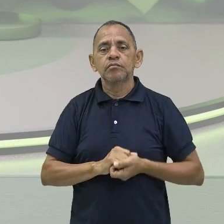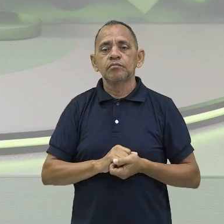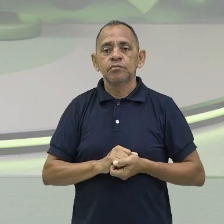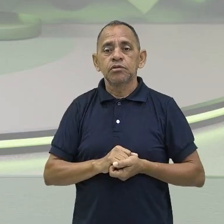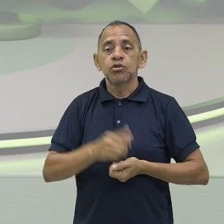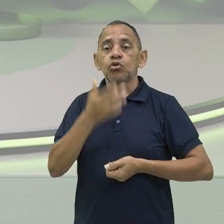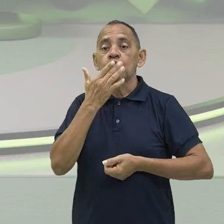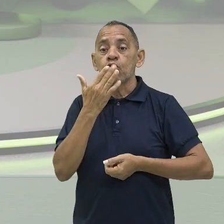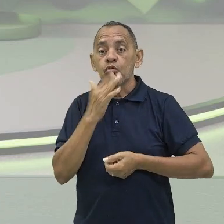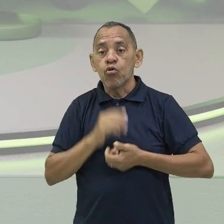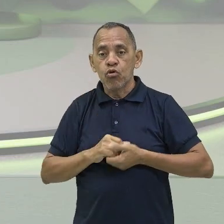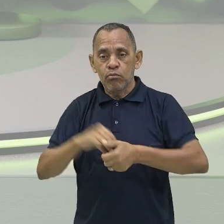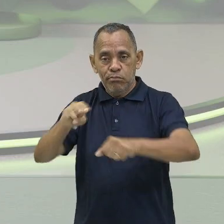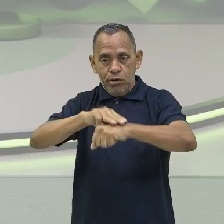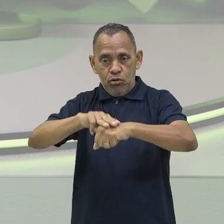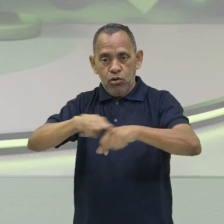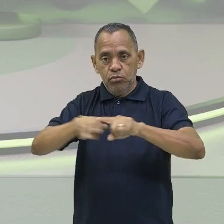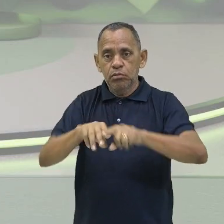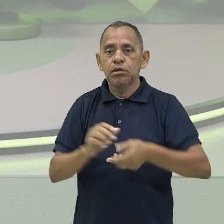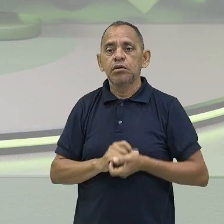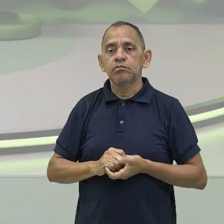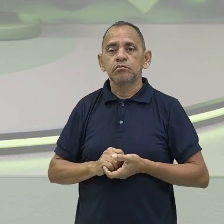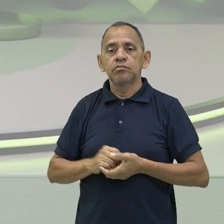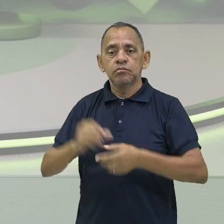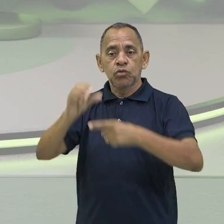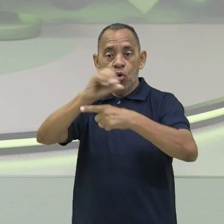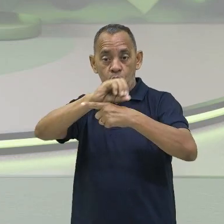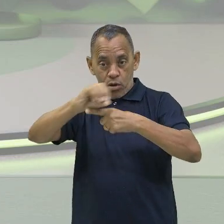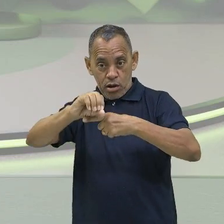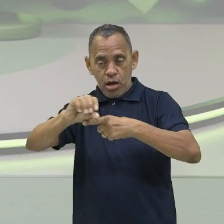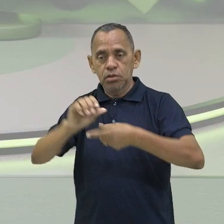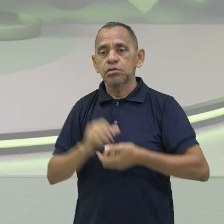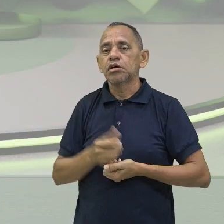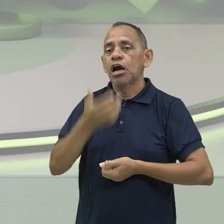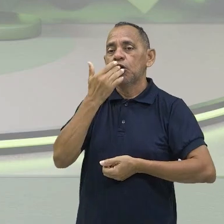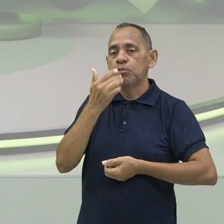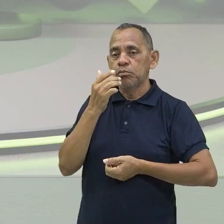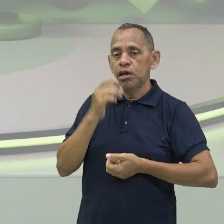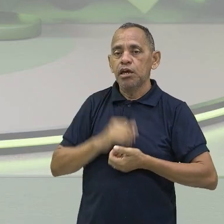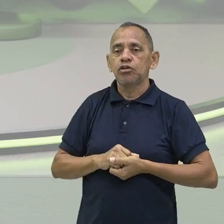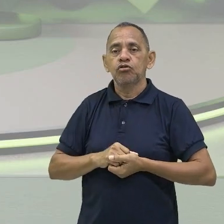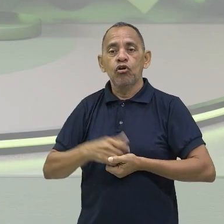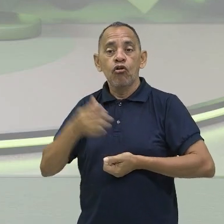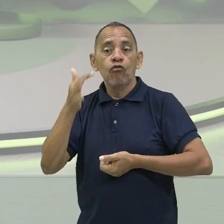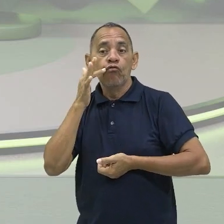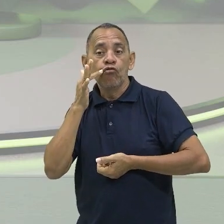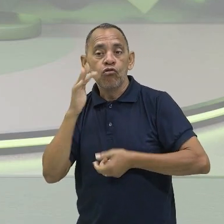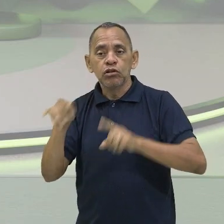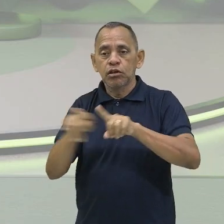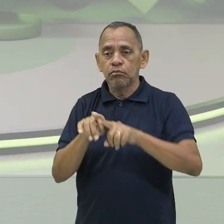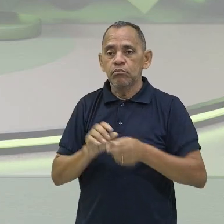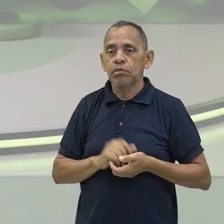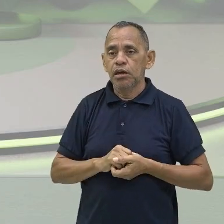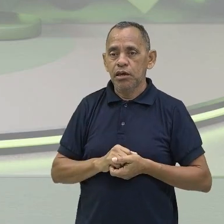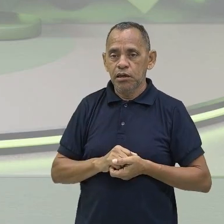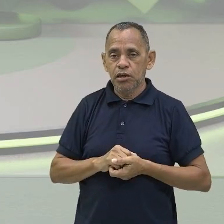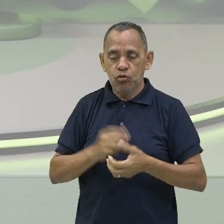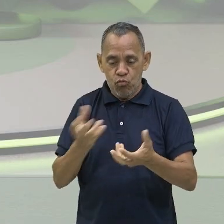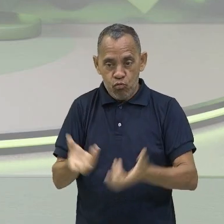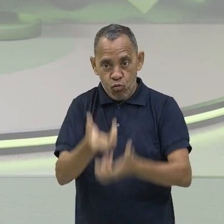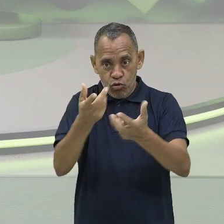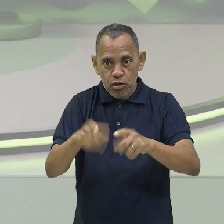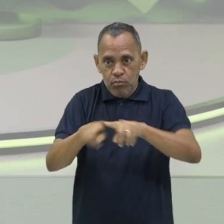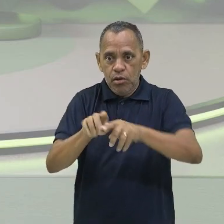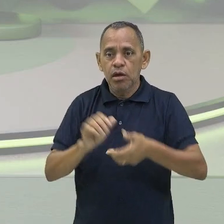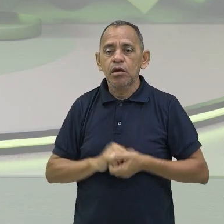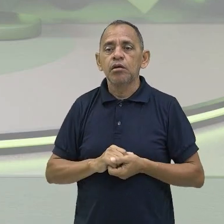é destinada ao lixo orgânico, como restos de alimentos, cascas de frutas e legumes, podas de plantas,